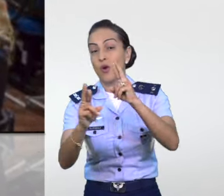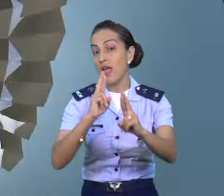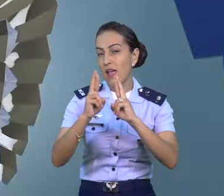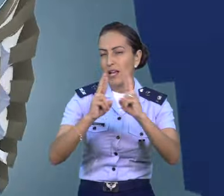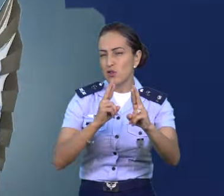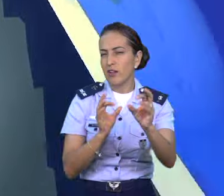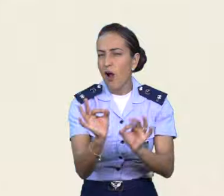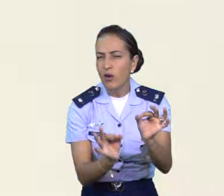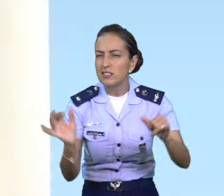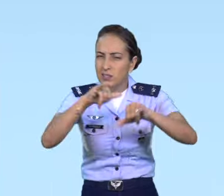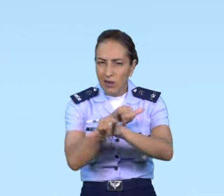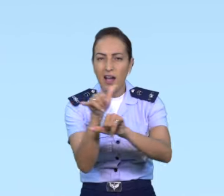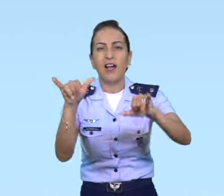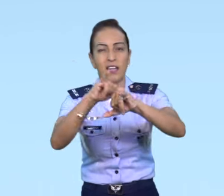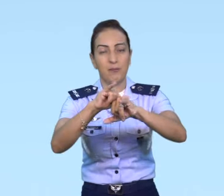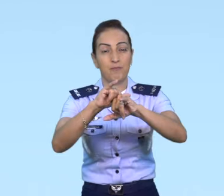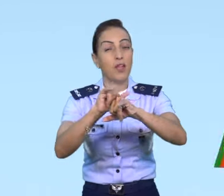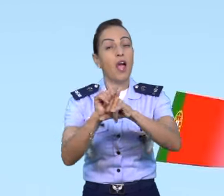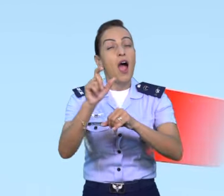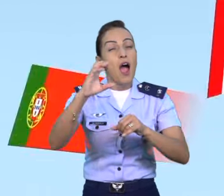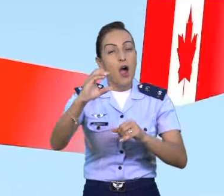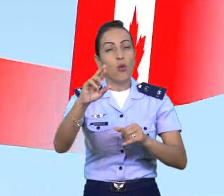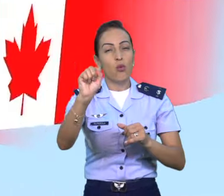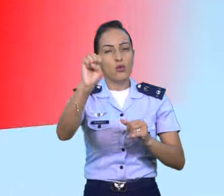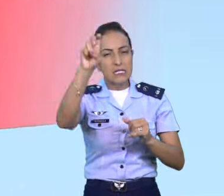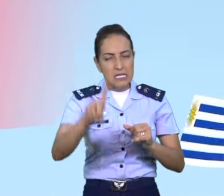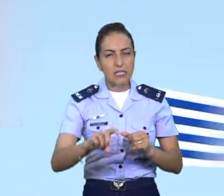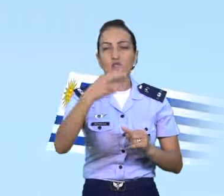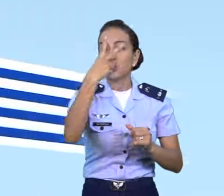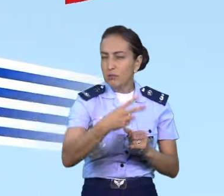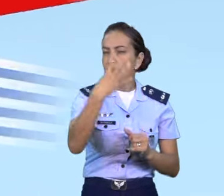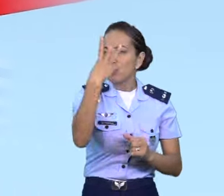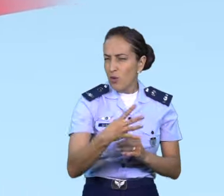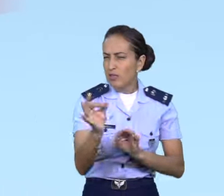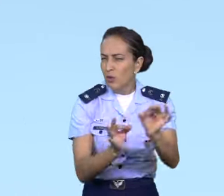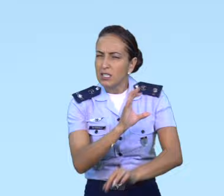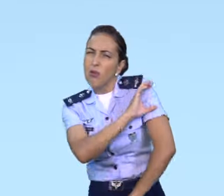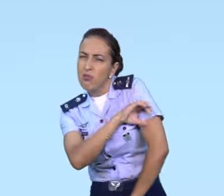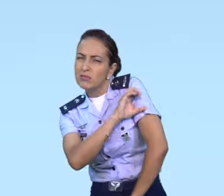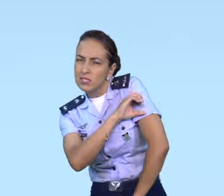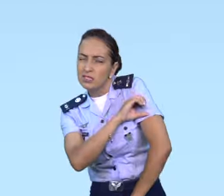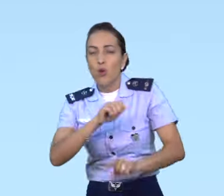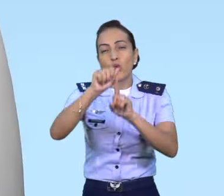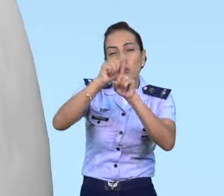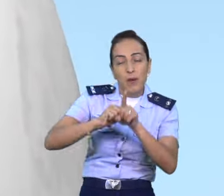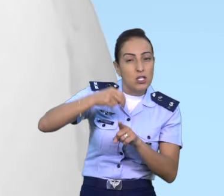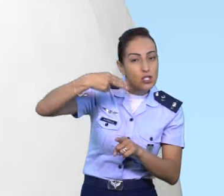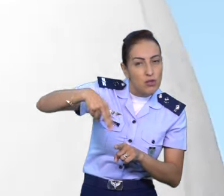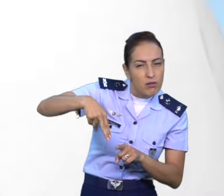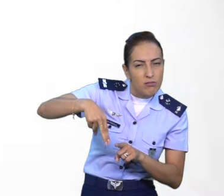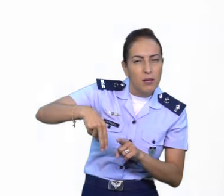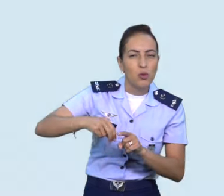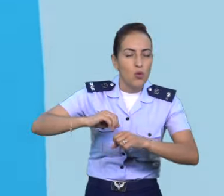complexidade relacionados a operações aéreas. A CruzEx 2024 está programada para ocorrer no mês de novembro,